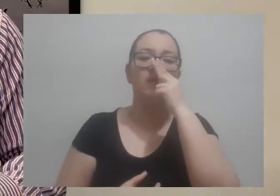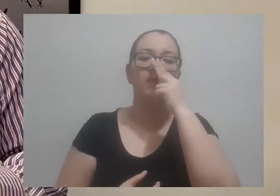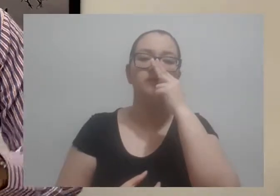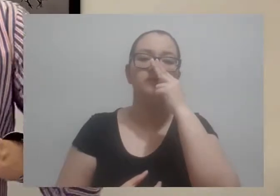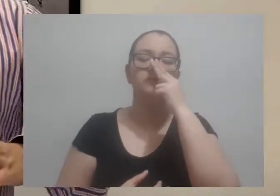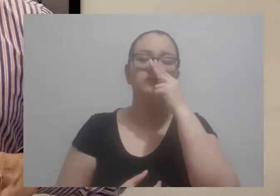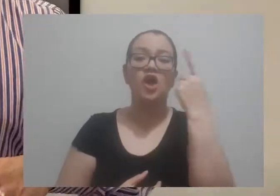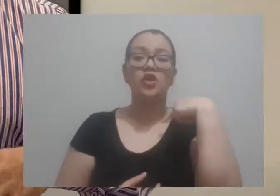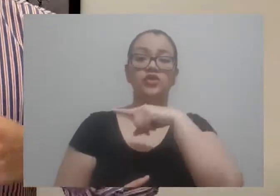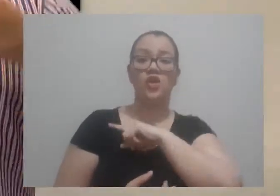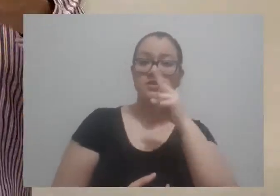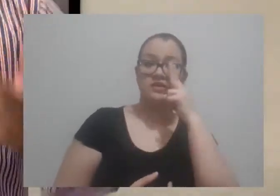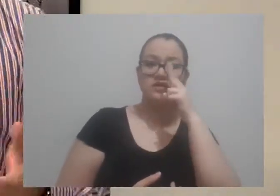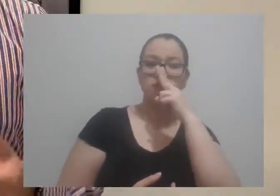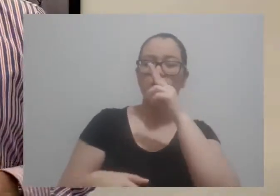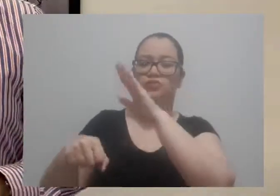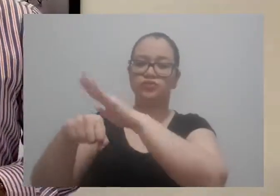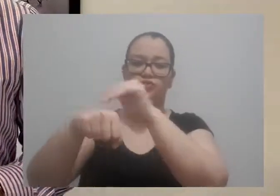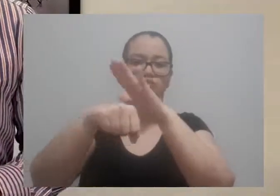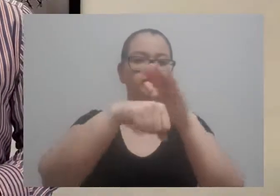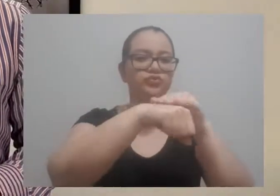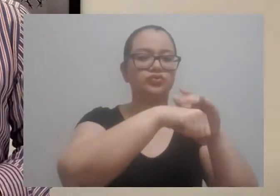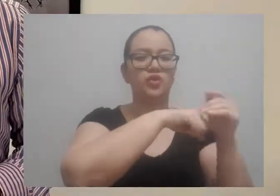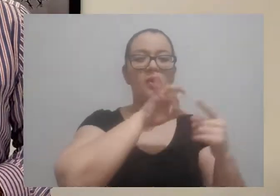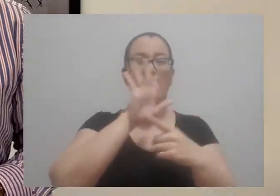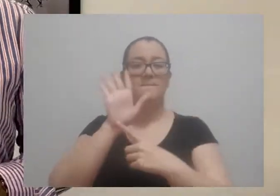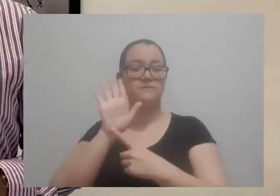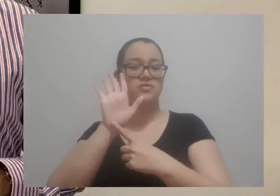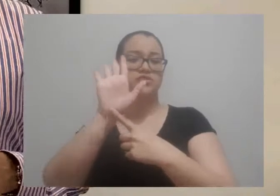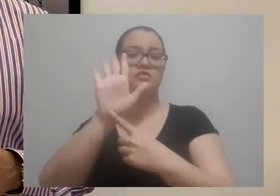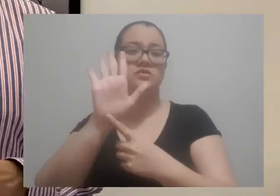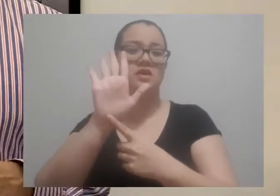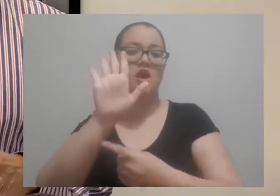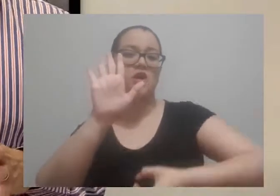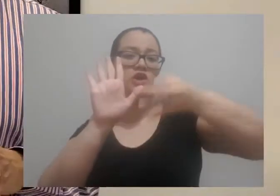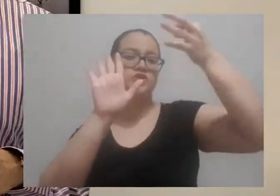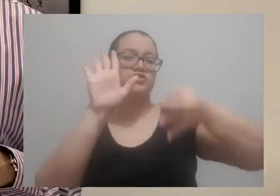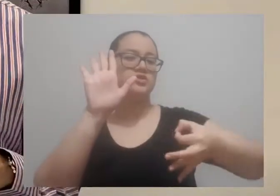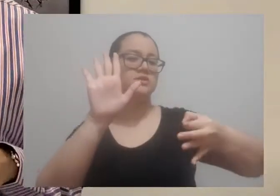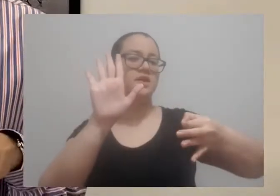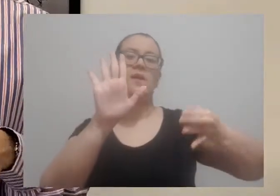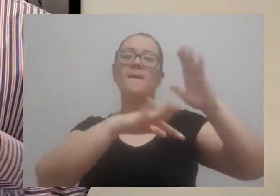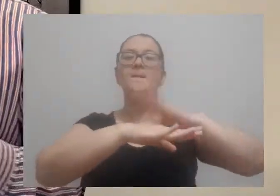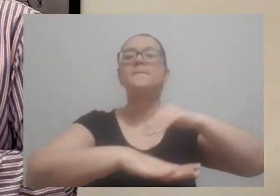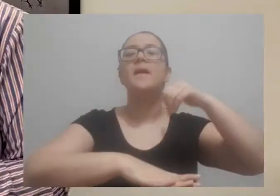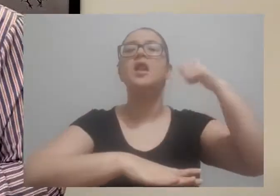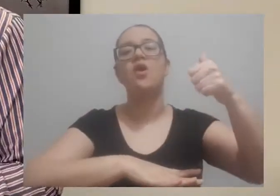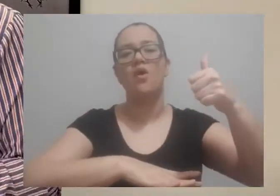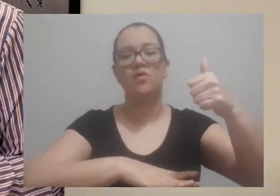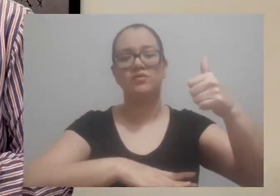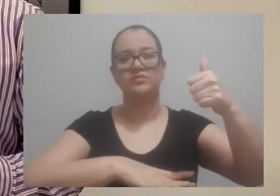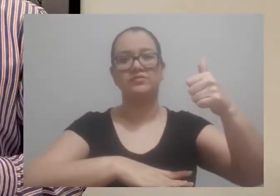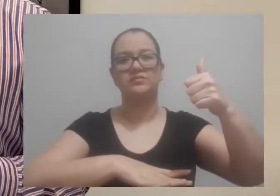chamados para apresentar o melhor tipo de justiça. Que justiça é essa? Eu falo de um modo de